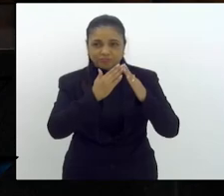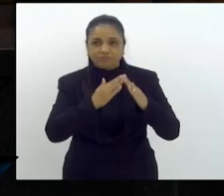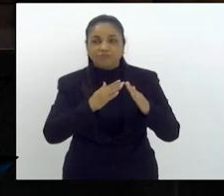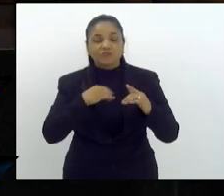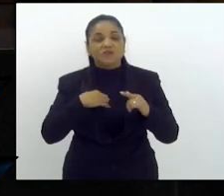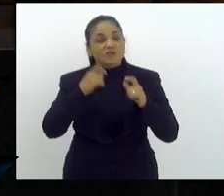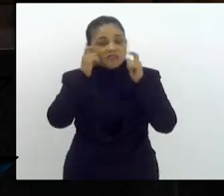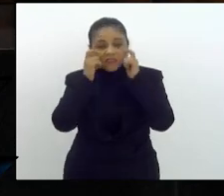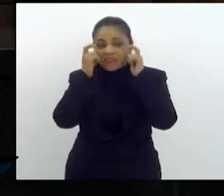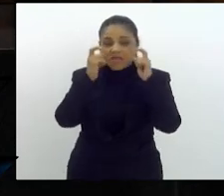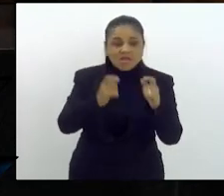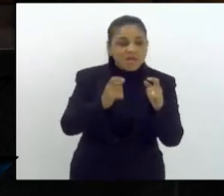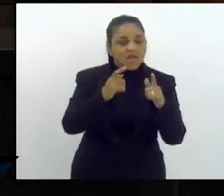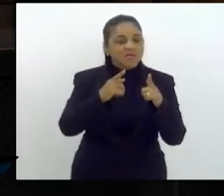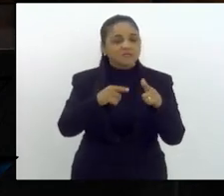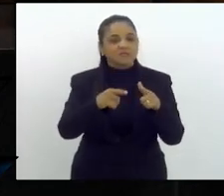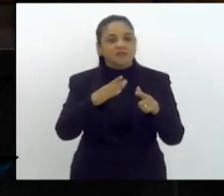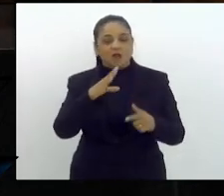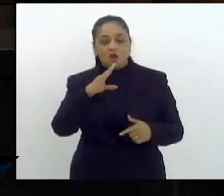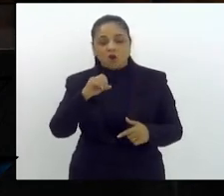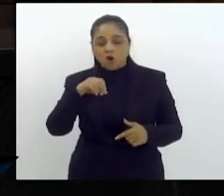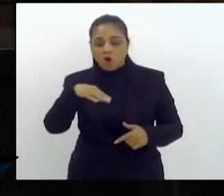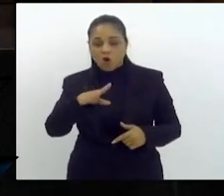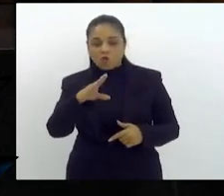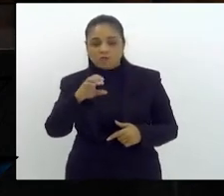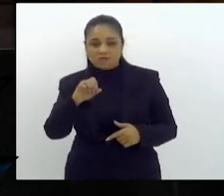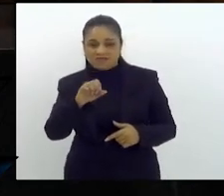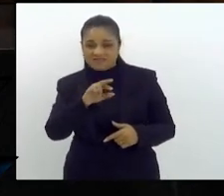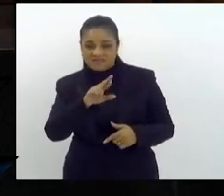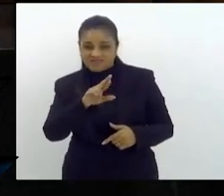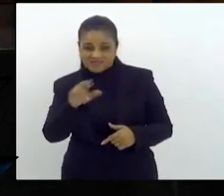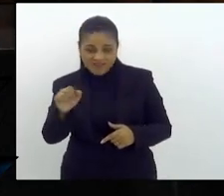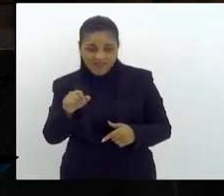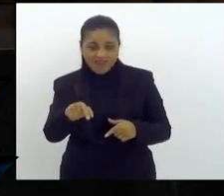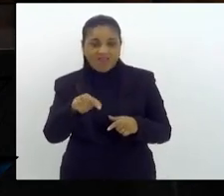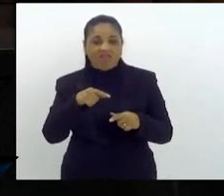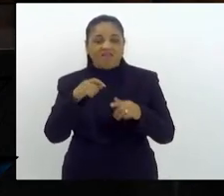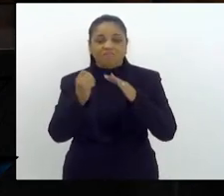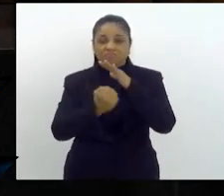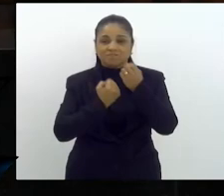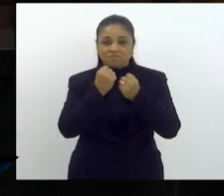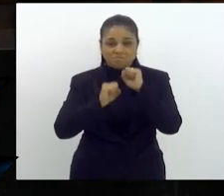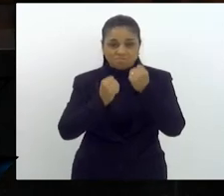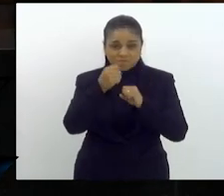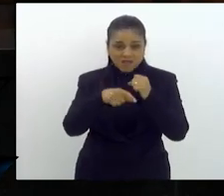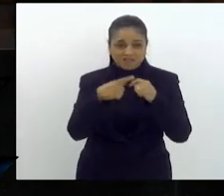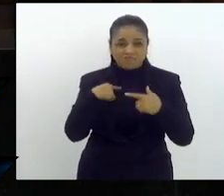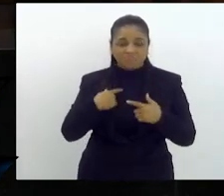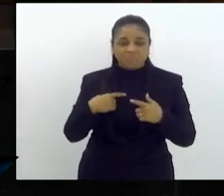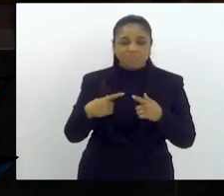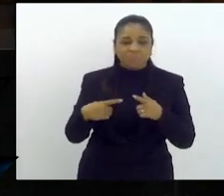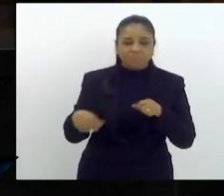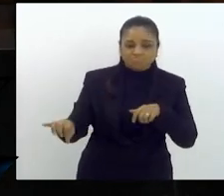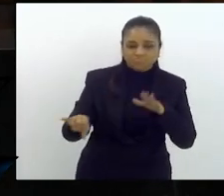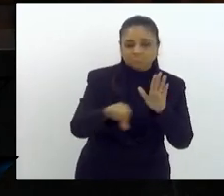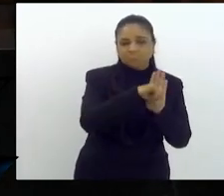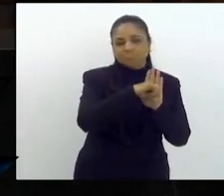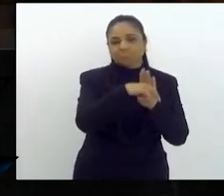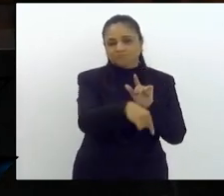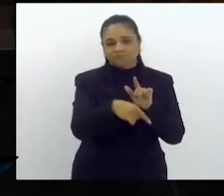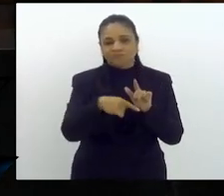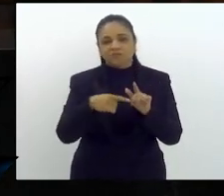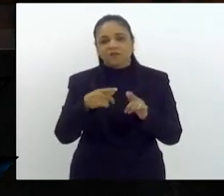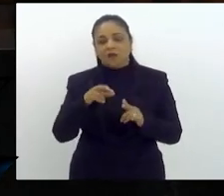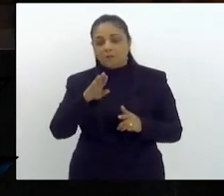gananciosos da concer essa concessionária desastrosa e criminosa que continua administrando a